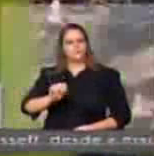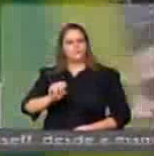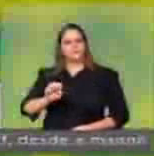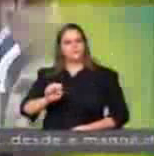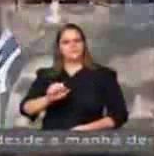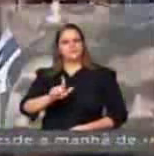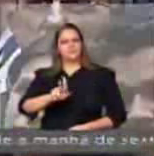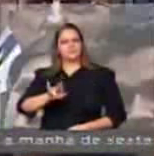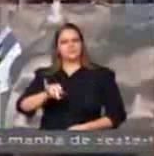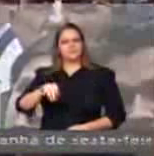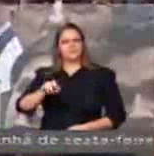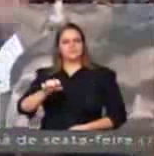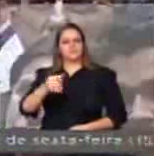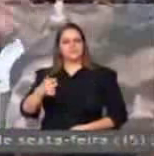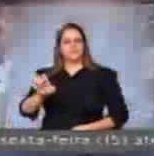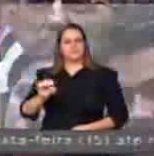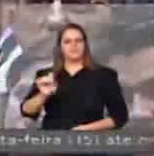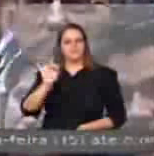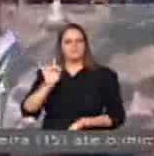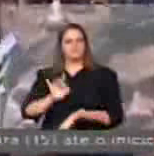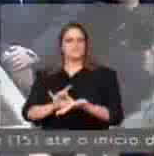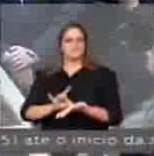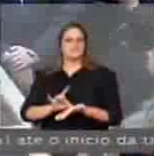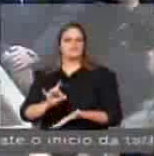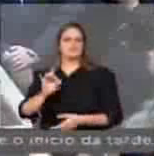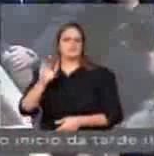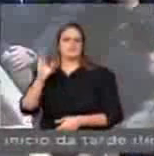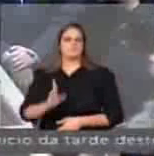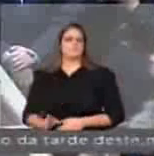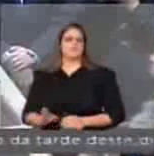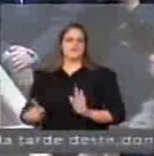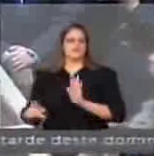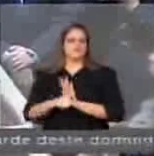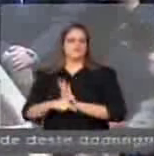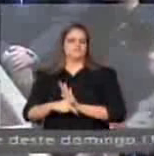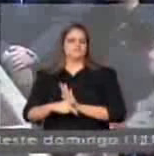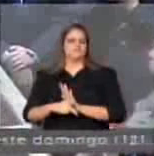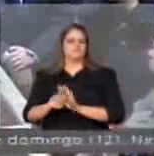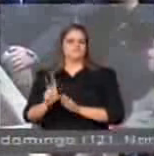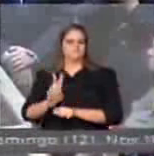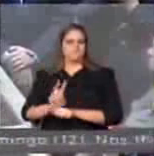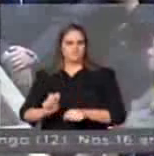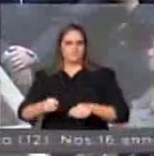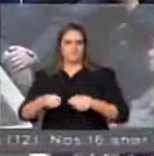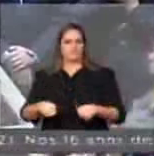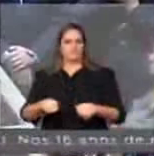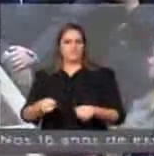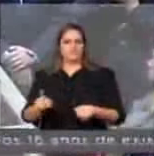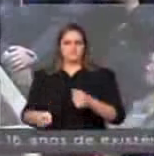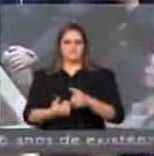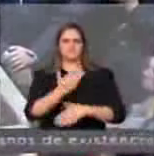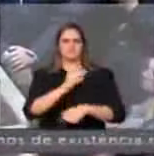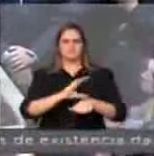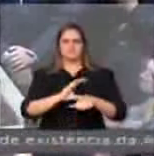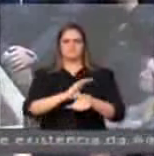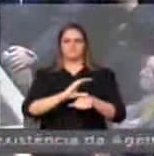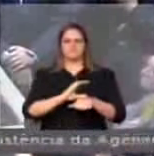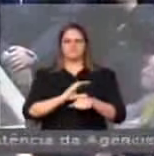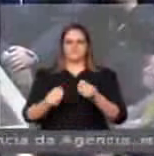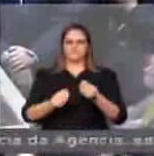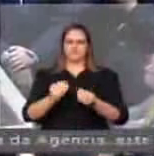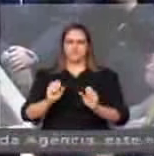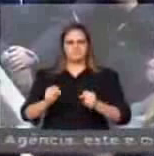verdadeiro brasileiro, que recepcionou na sua Carta Magna a soberania nacional, a